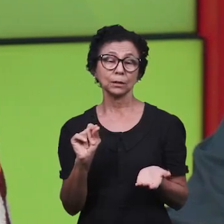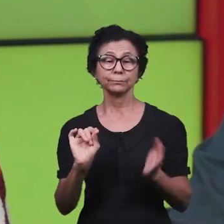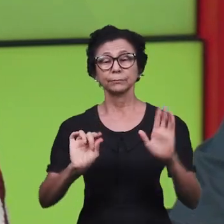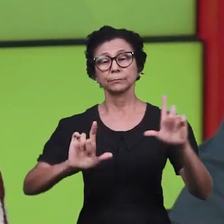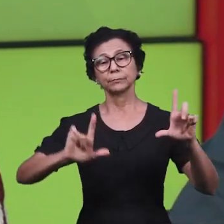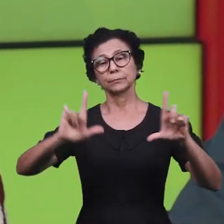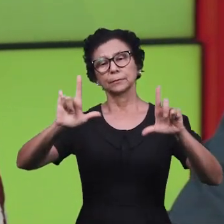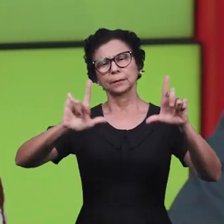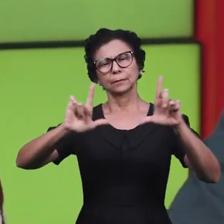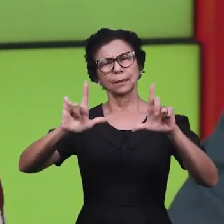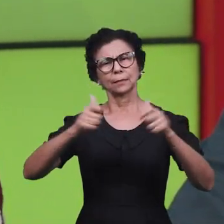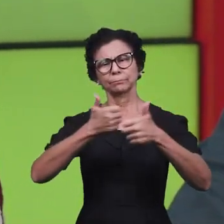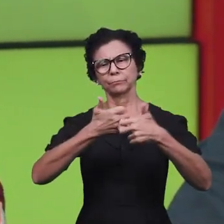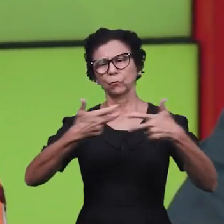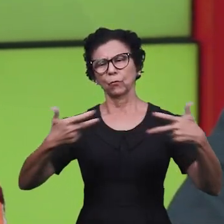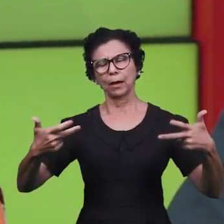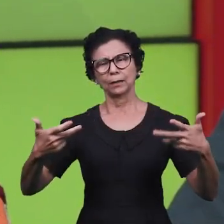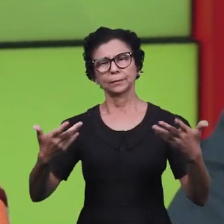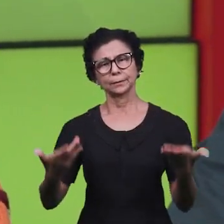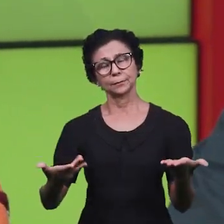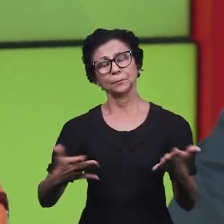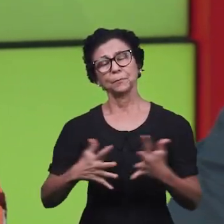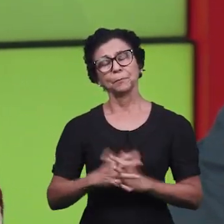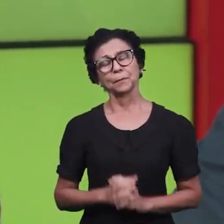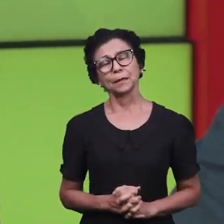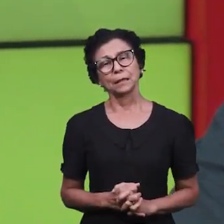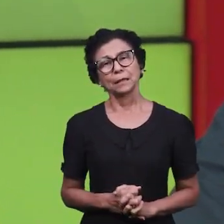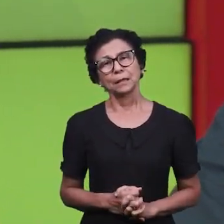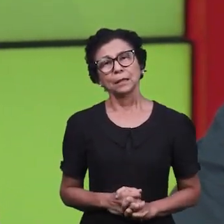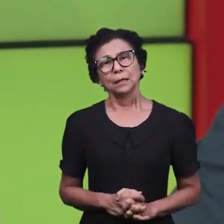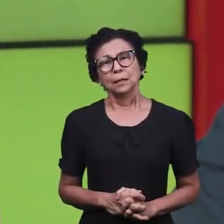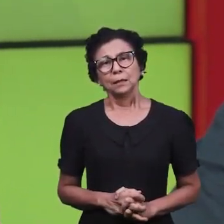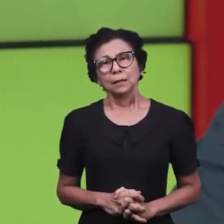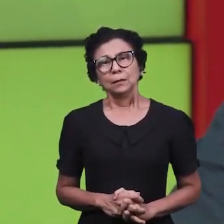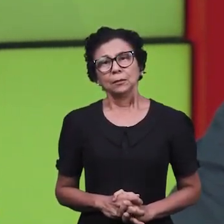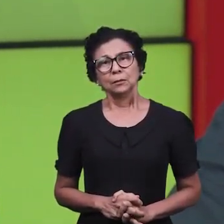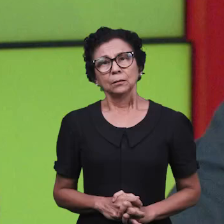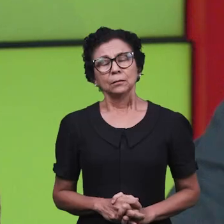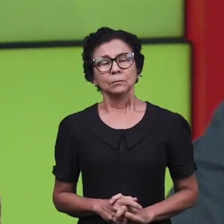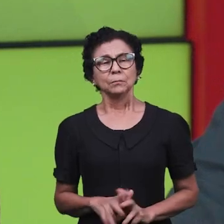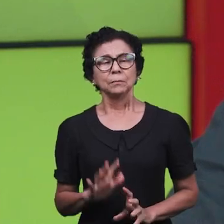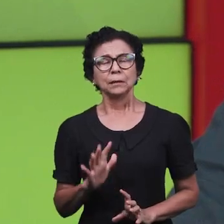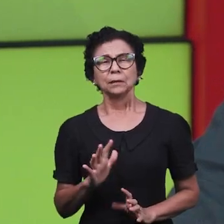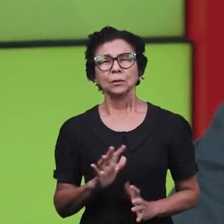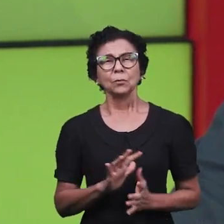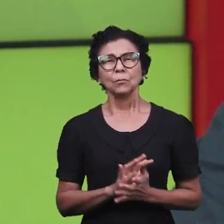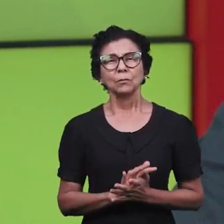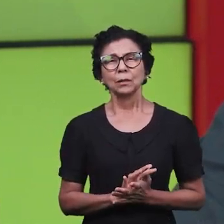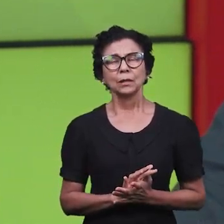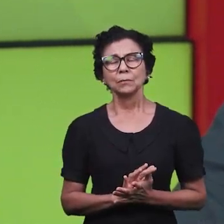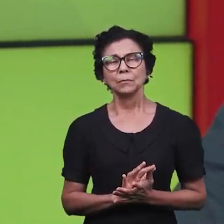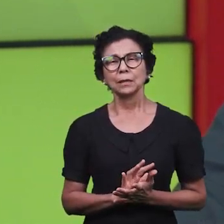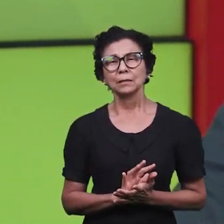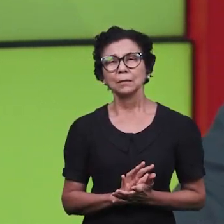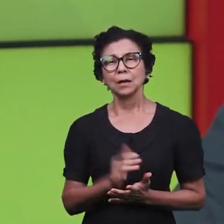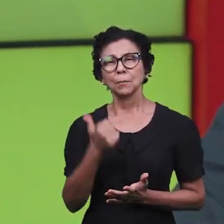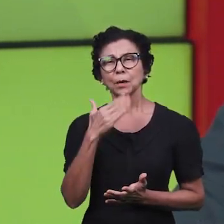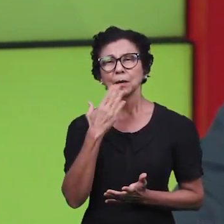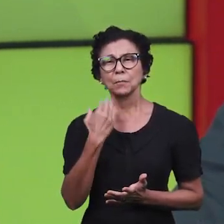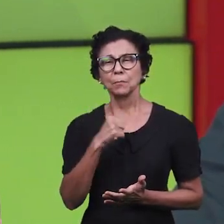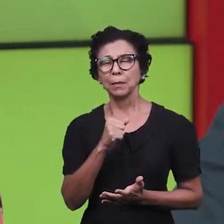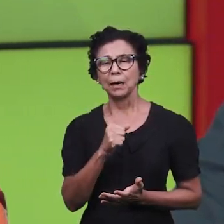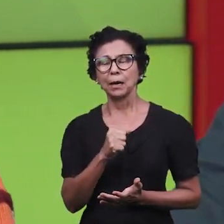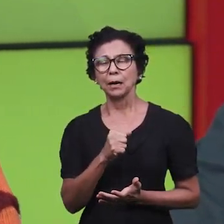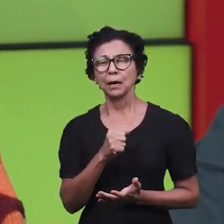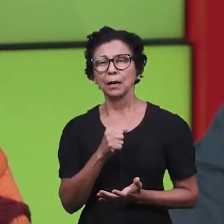as crianças e adolescentes. E esse cenário não é fruto, muitas vezes, de descuido ou falta de interesse dos pais,